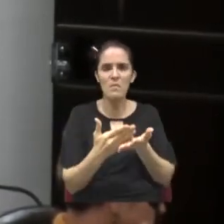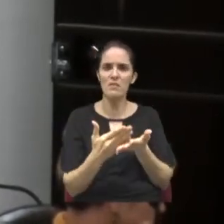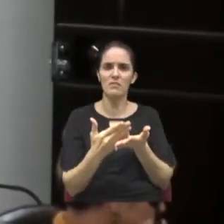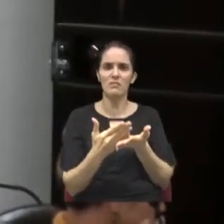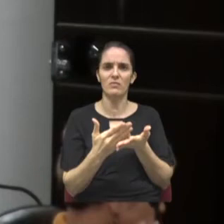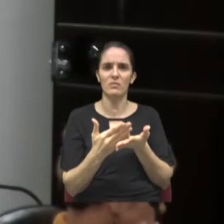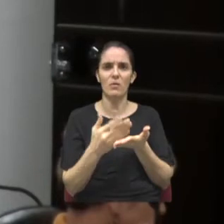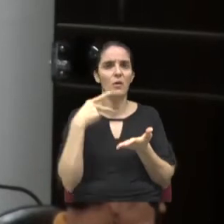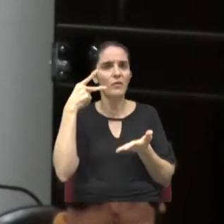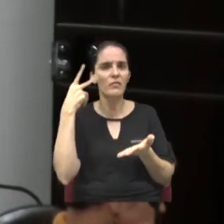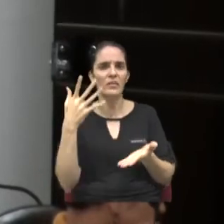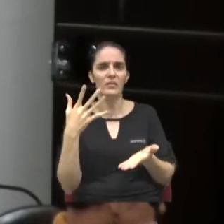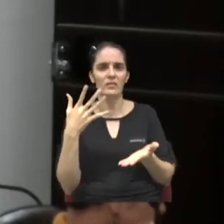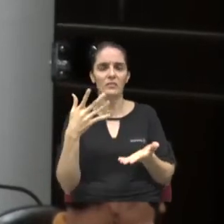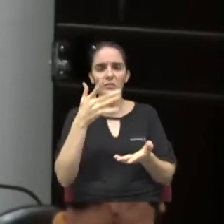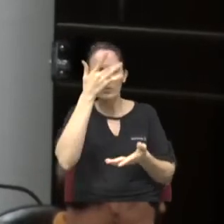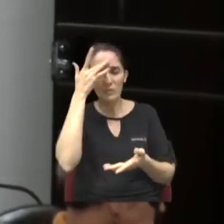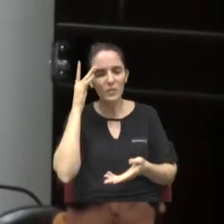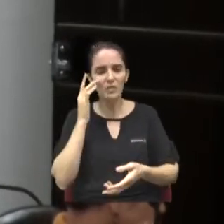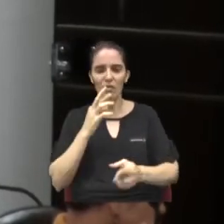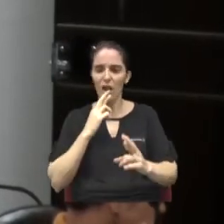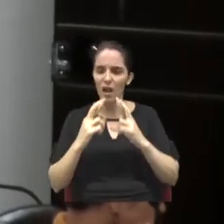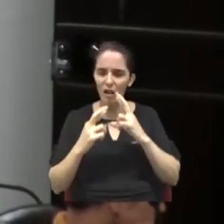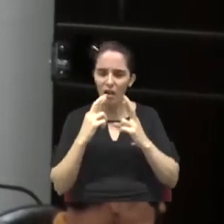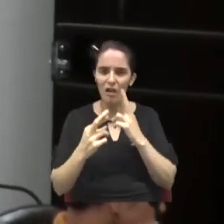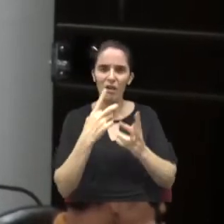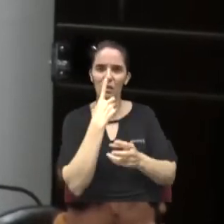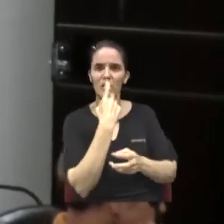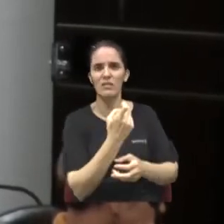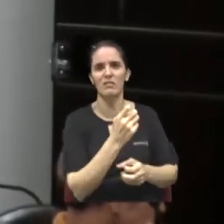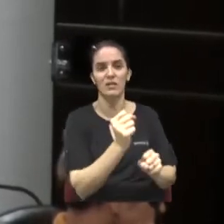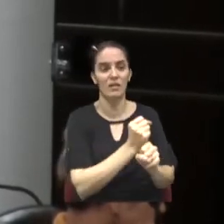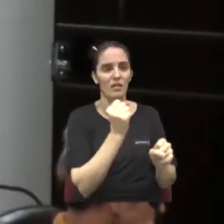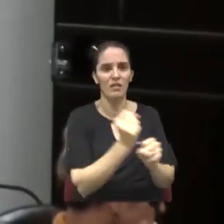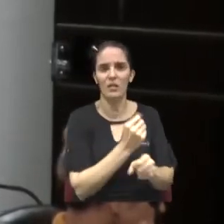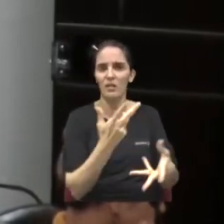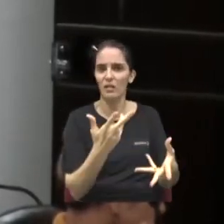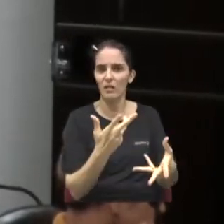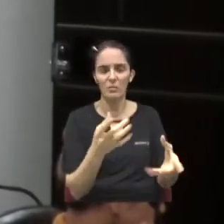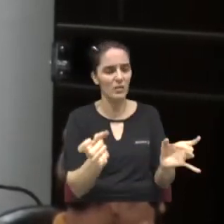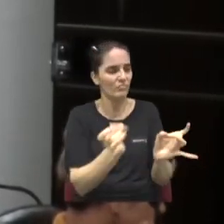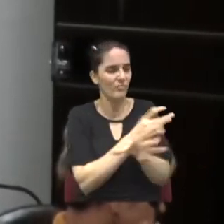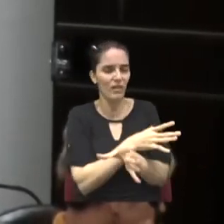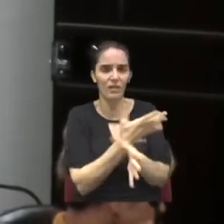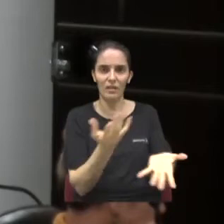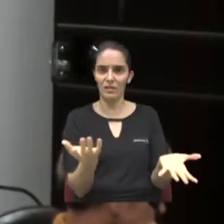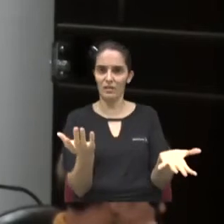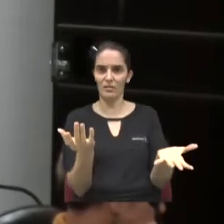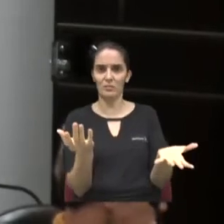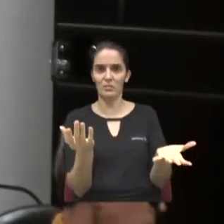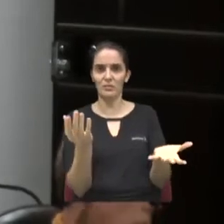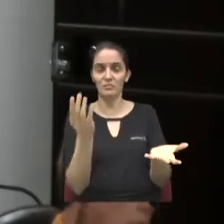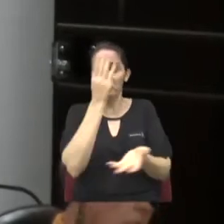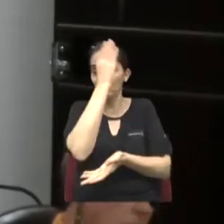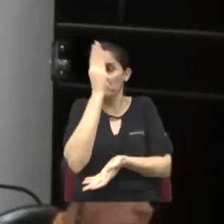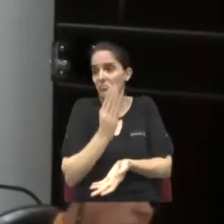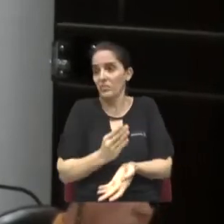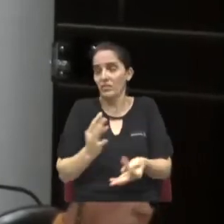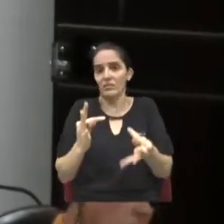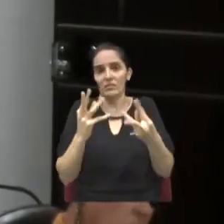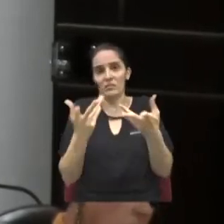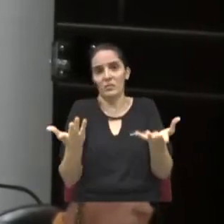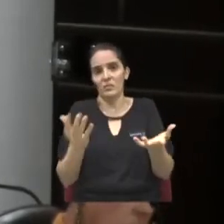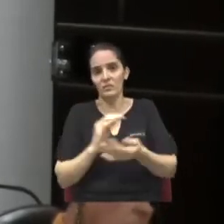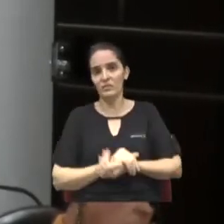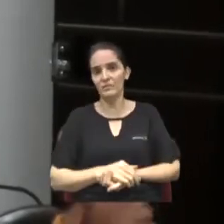a reclamação do cheiro, e a obra vai sair, não sai, e assim é o Brasil, né? Lembra